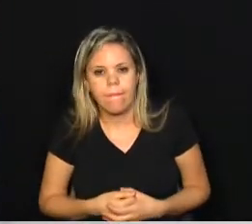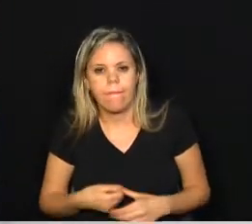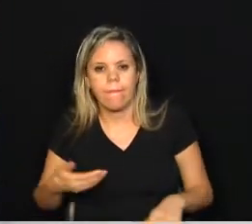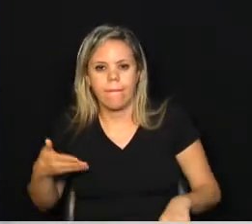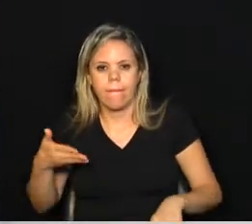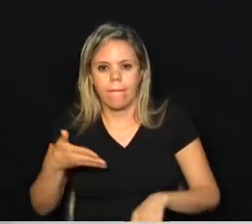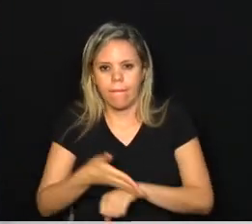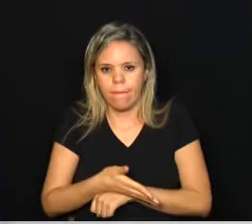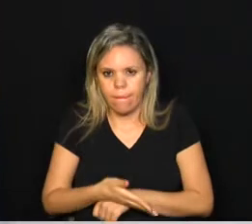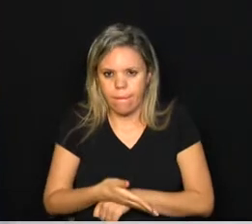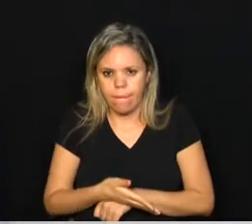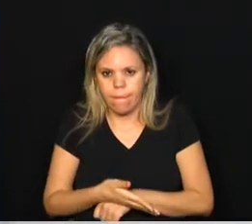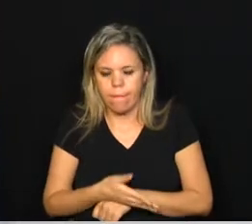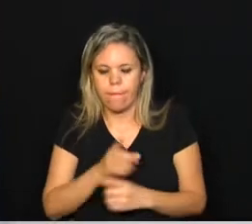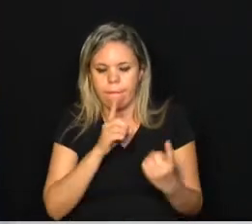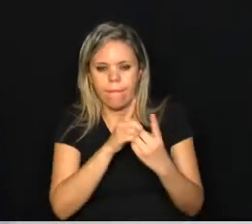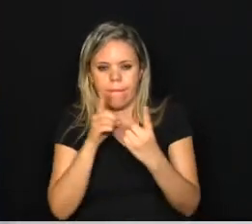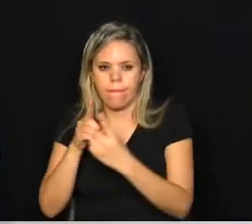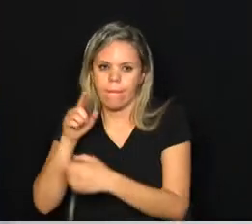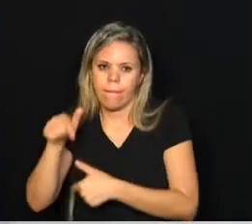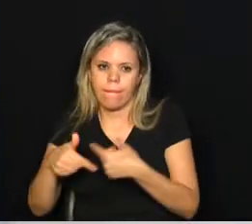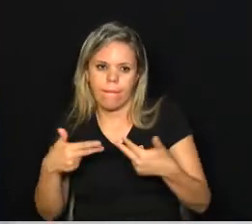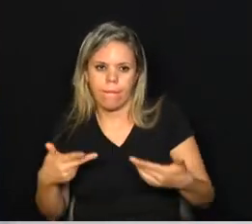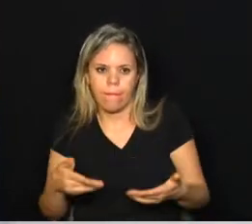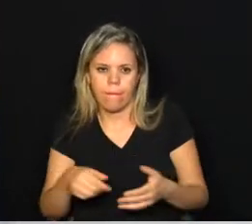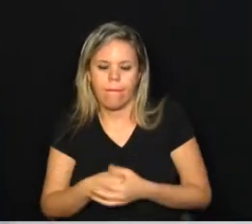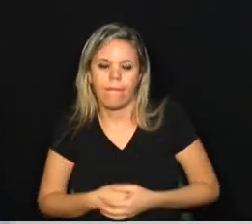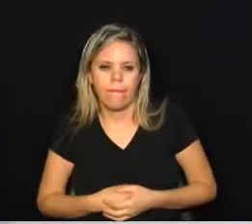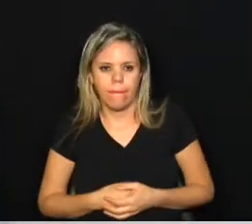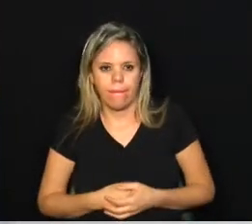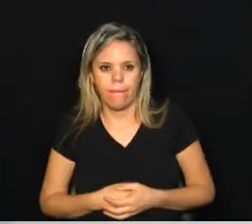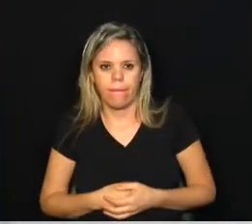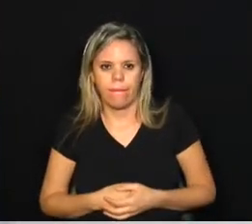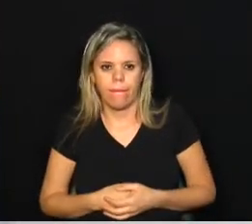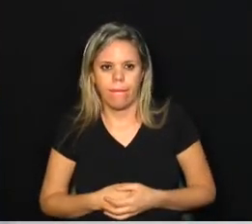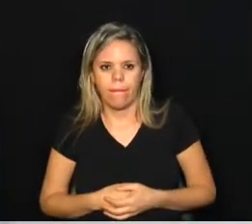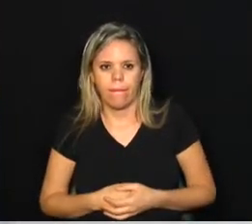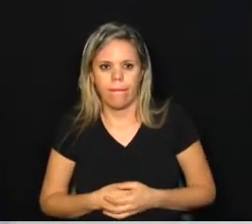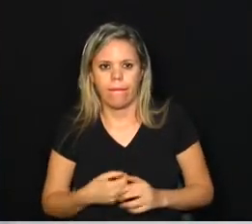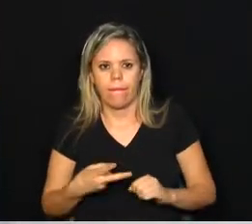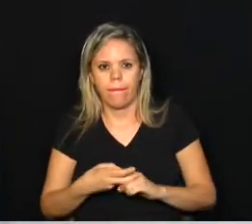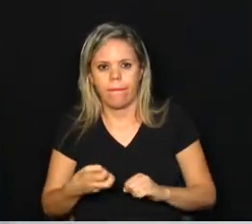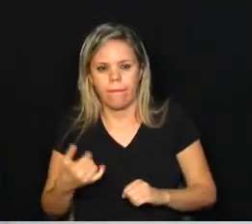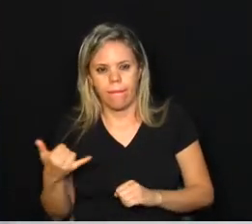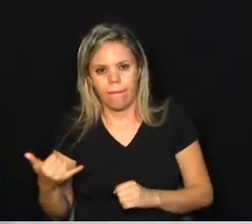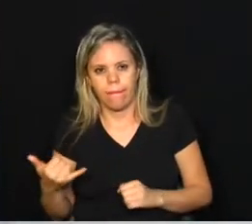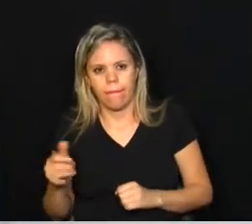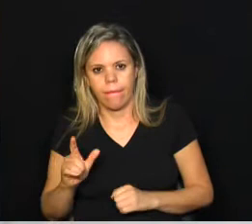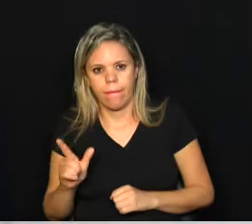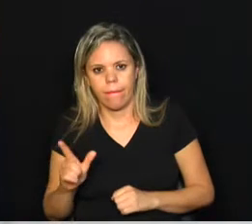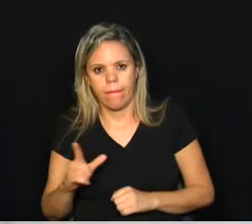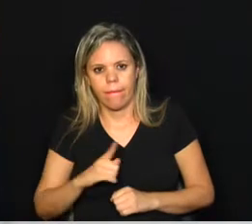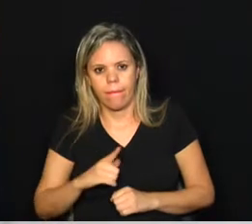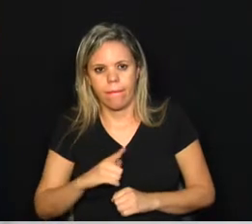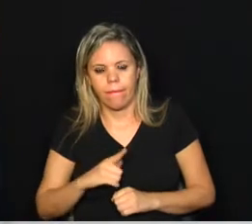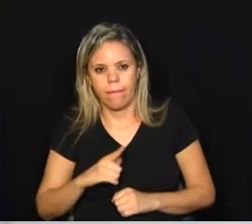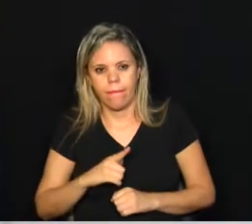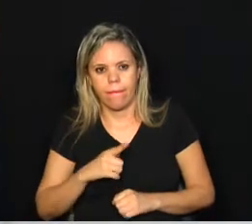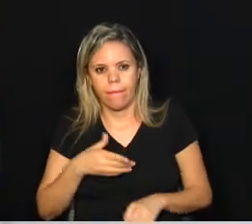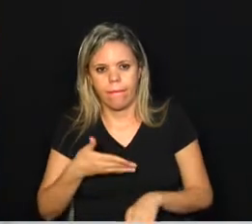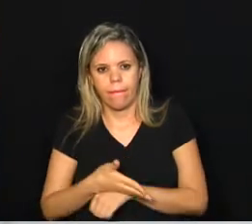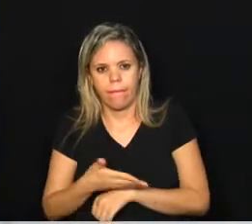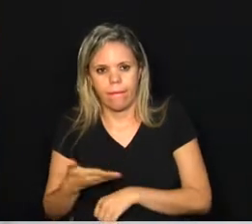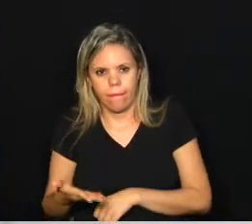acessando os serviços pelo seu smartphone, obviamente a gente vai ter que dar esse